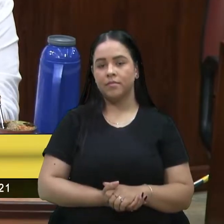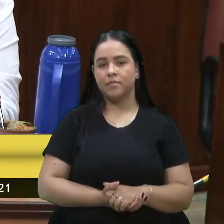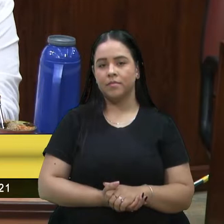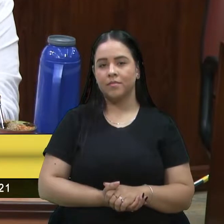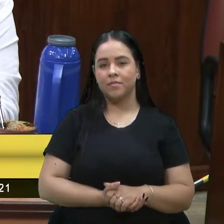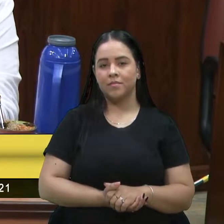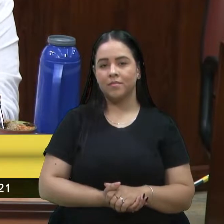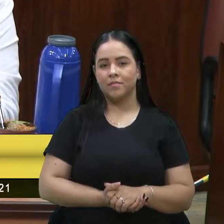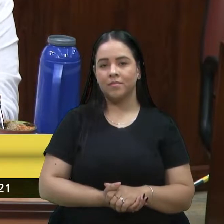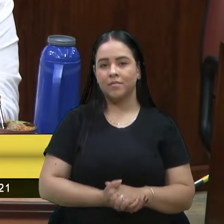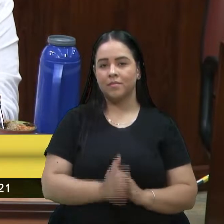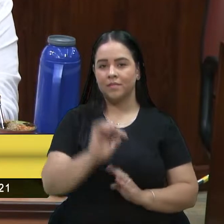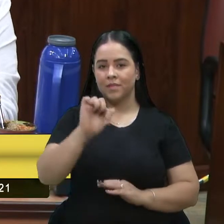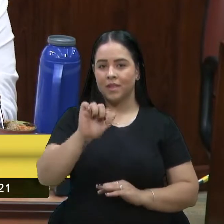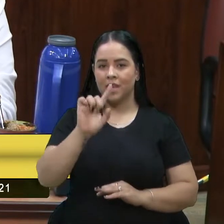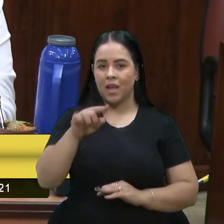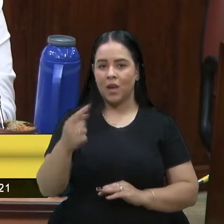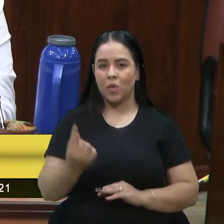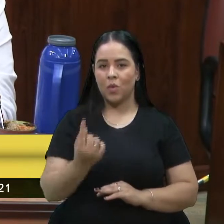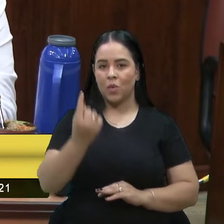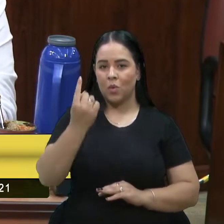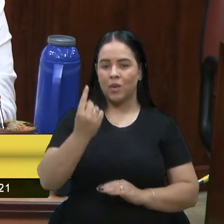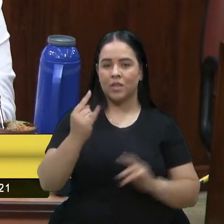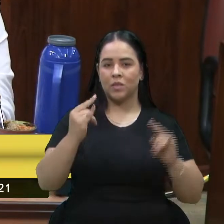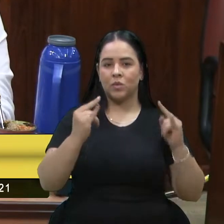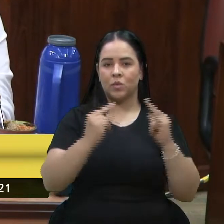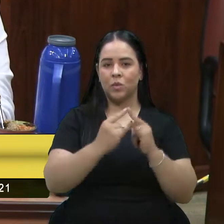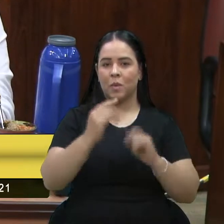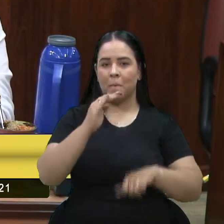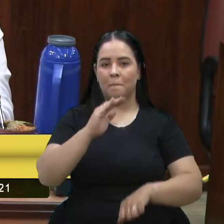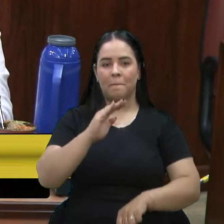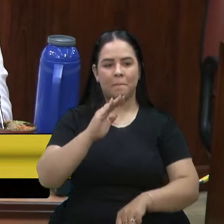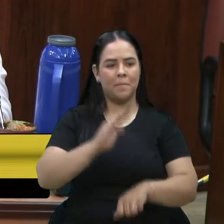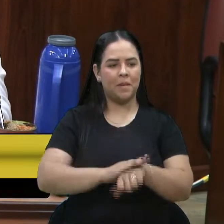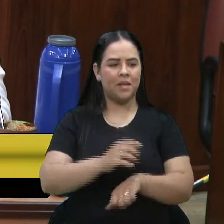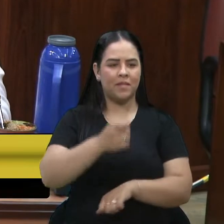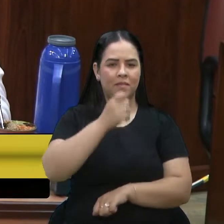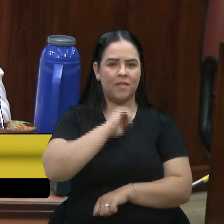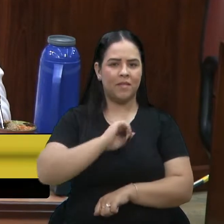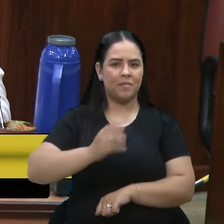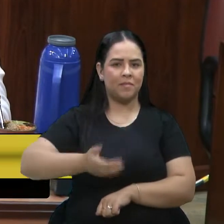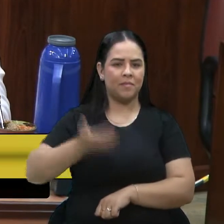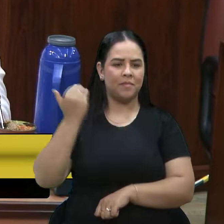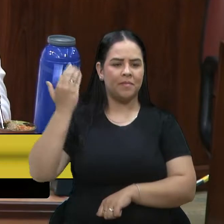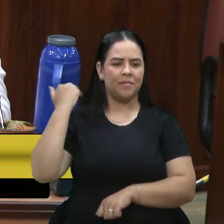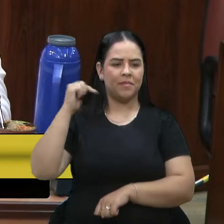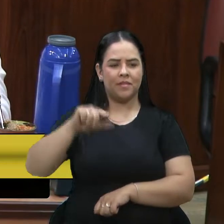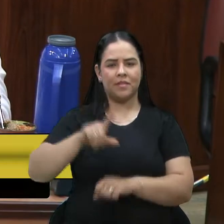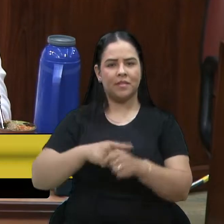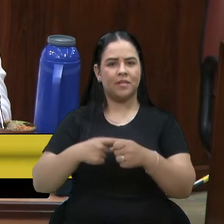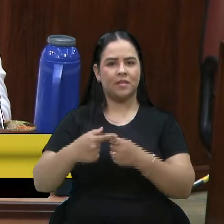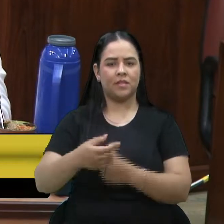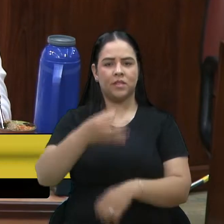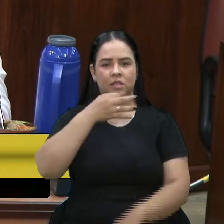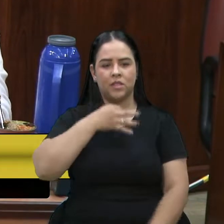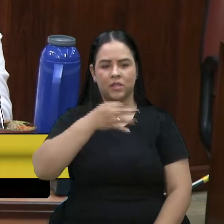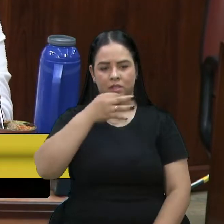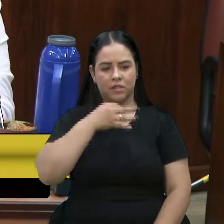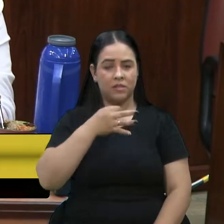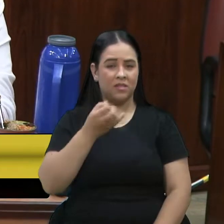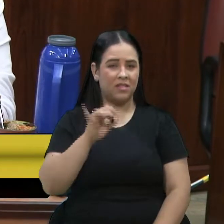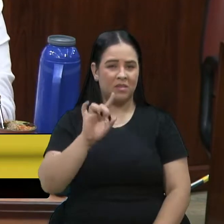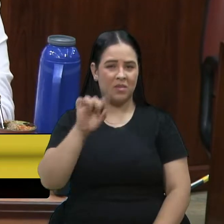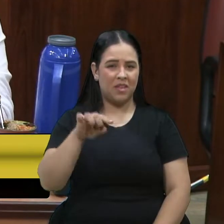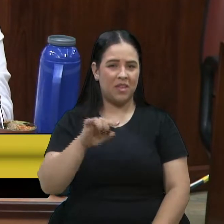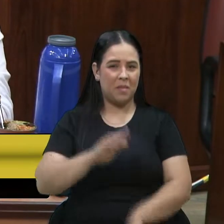é uma das instituições mais antigas da cidade de Caxias do Sul, se não é a